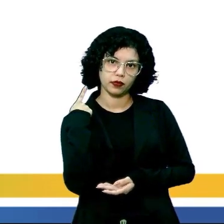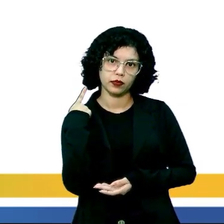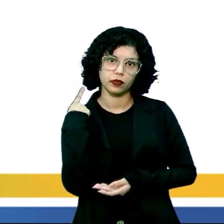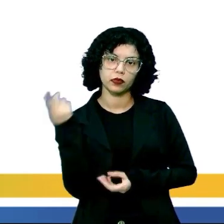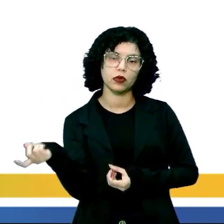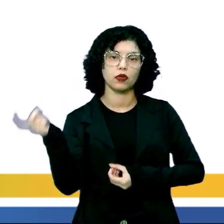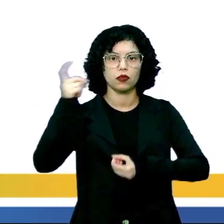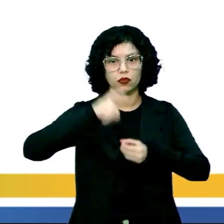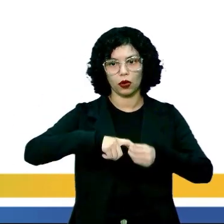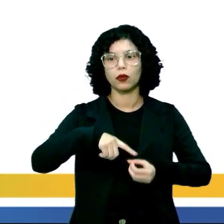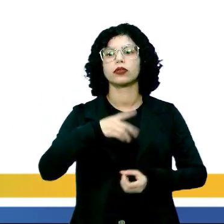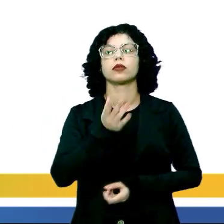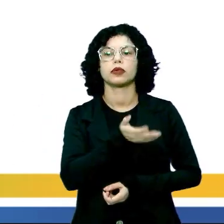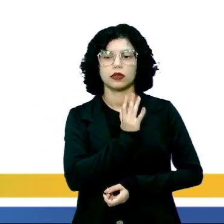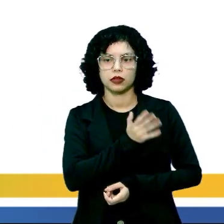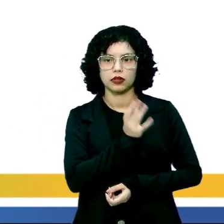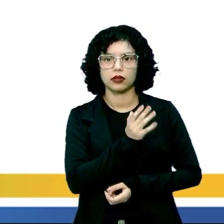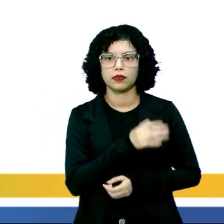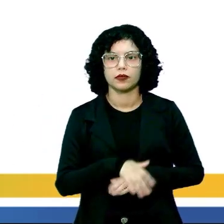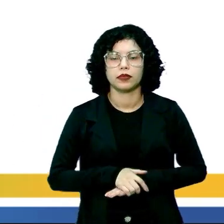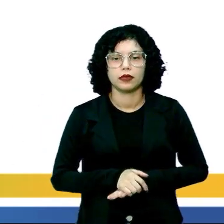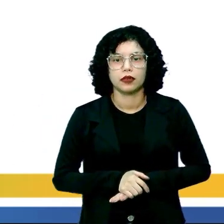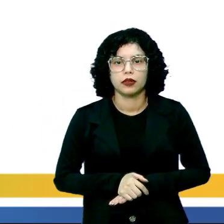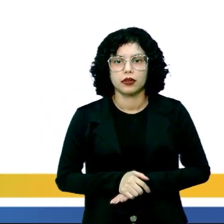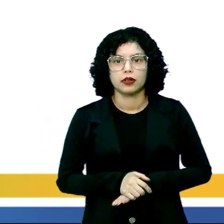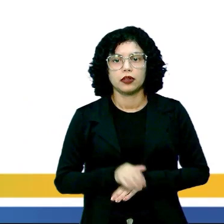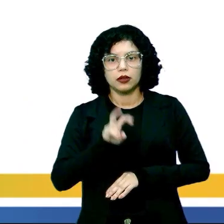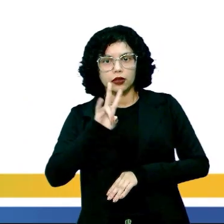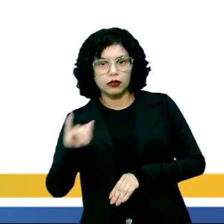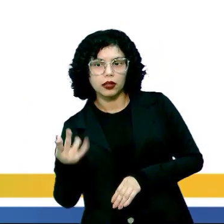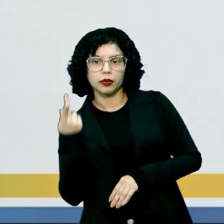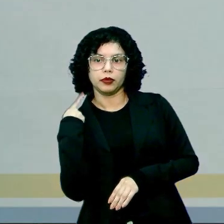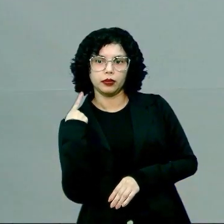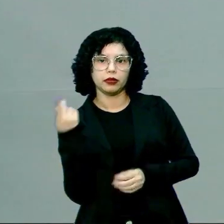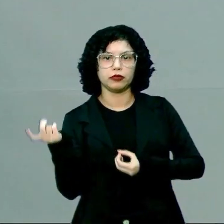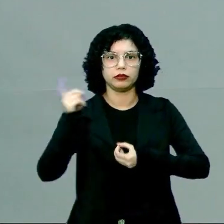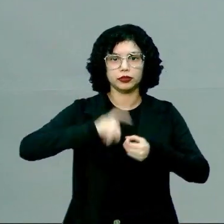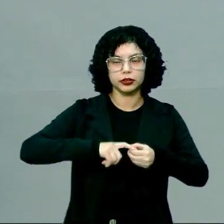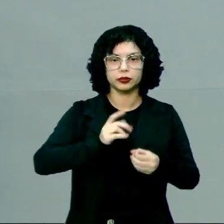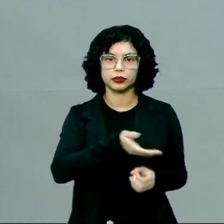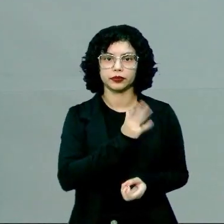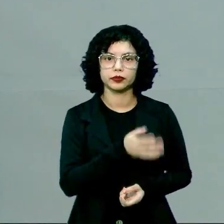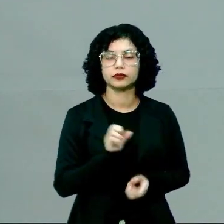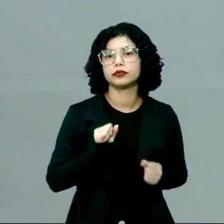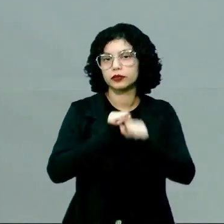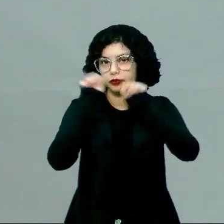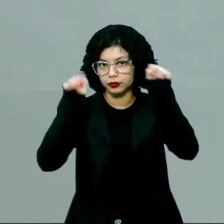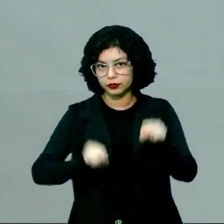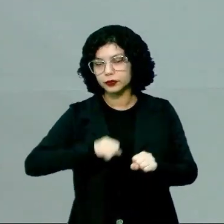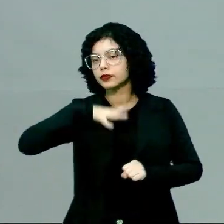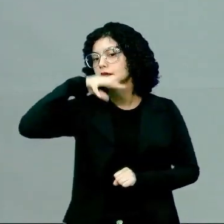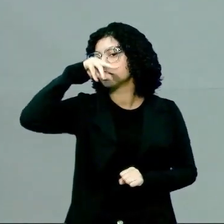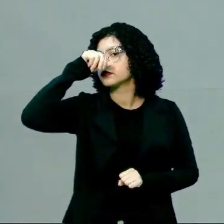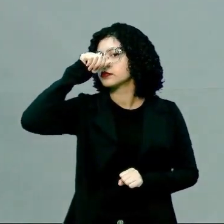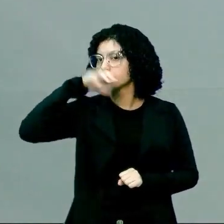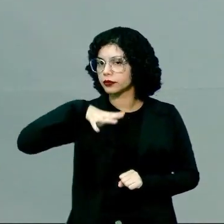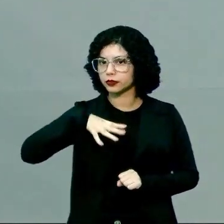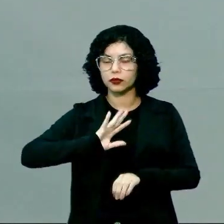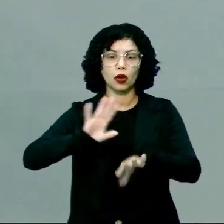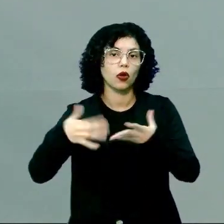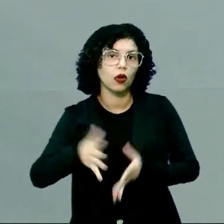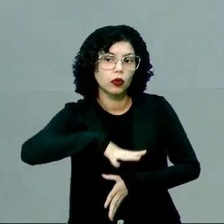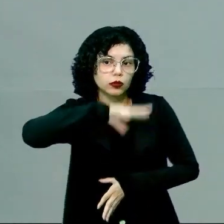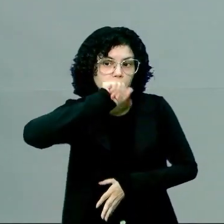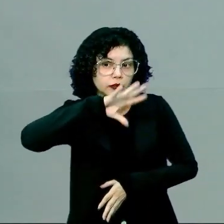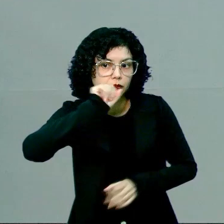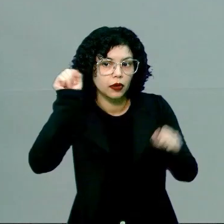pulmão volta para o coração. Professora, por que ele vai para o pulmão? A gente tem um sistema respiratório. Qual seria a função